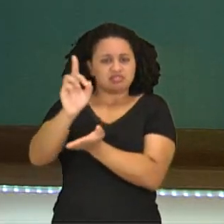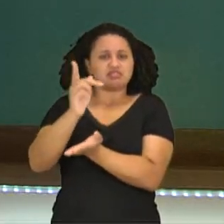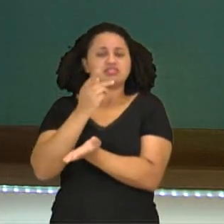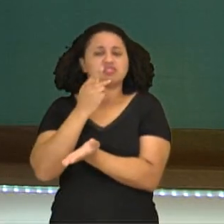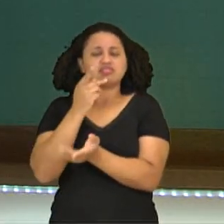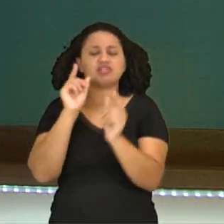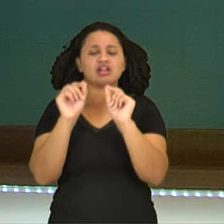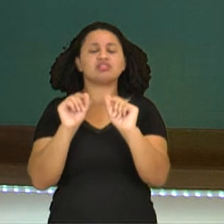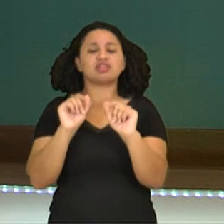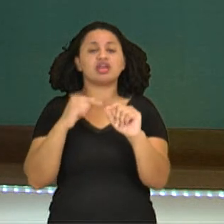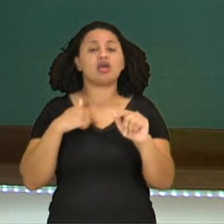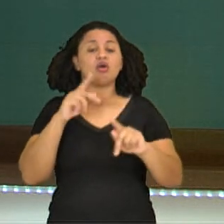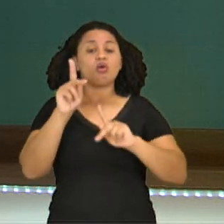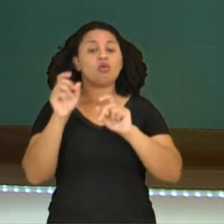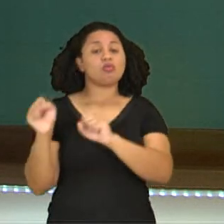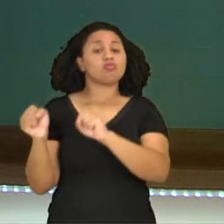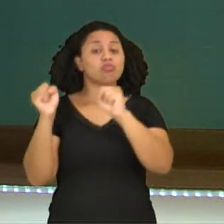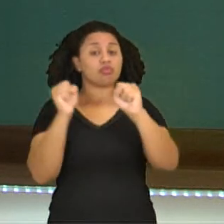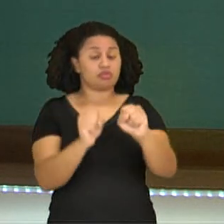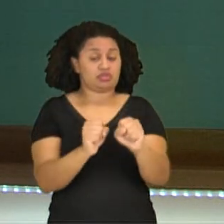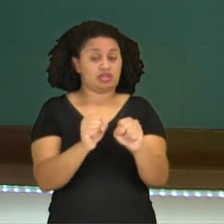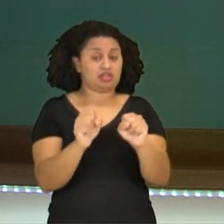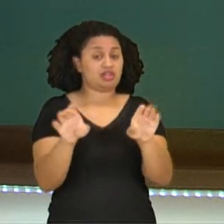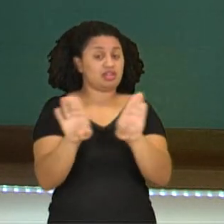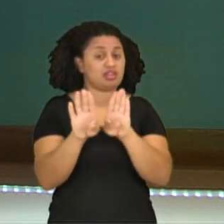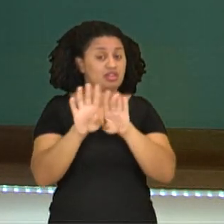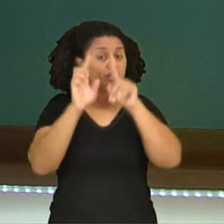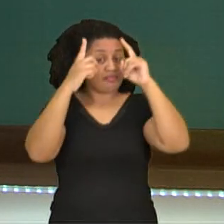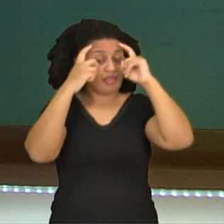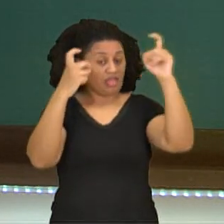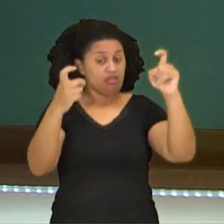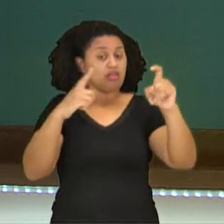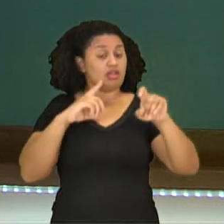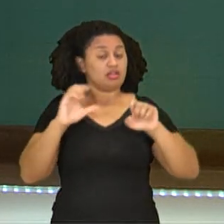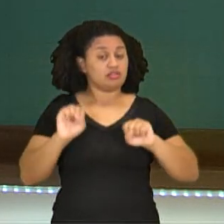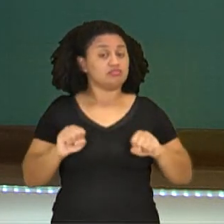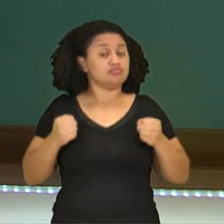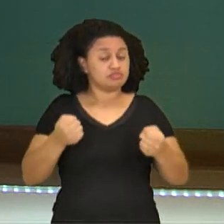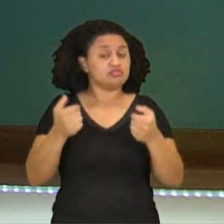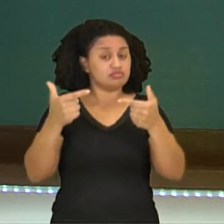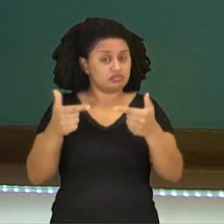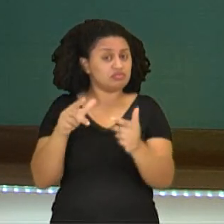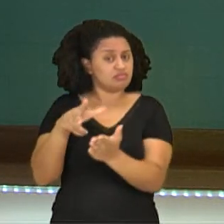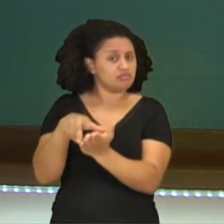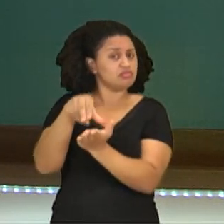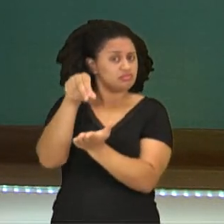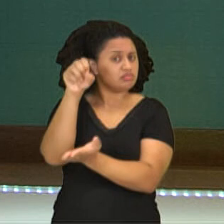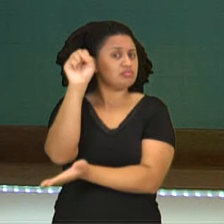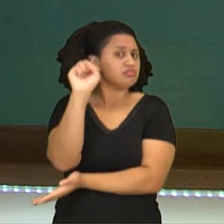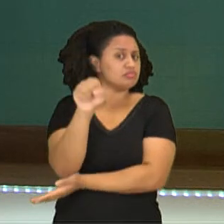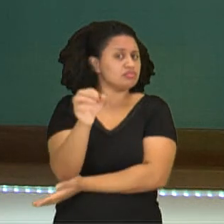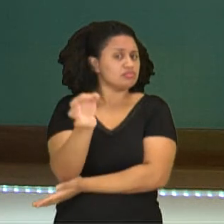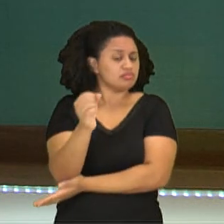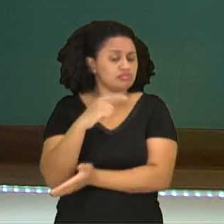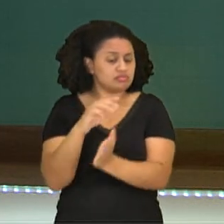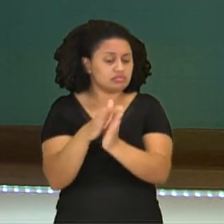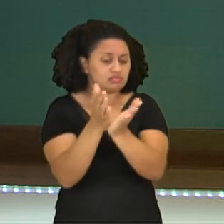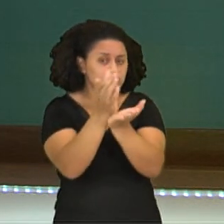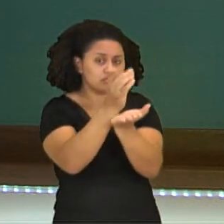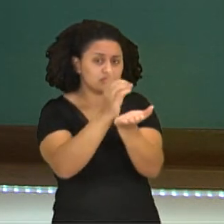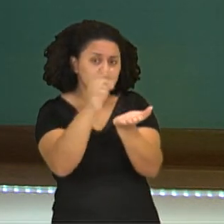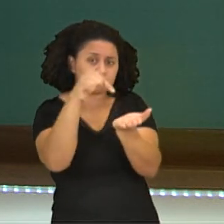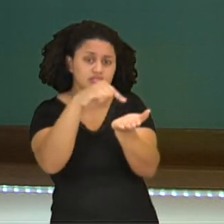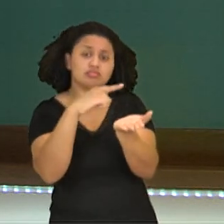da astúcia, do poder e da violência dos guerreiros cuxitas. Uhum. Passagens bíblicas, só